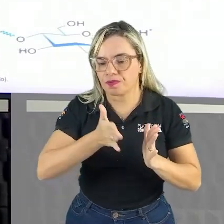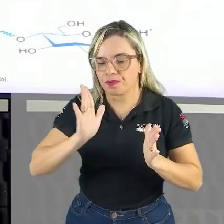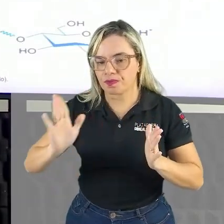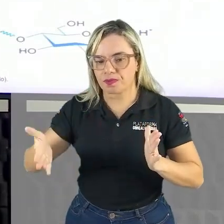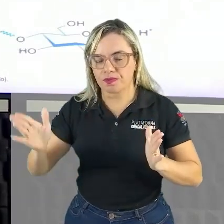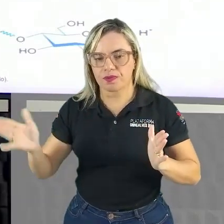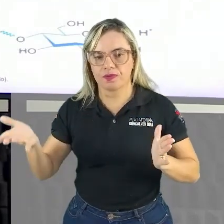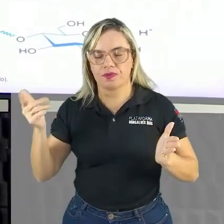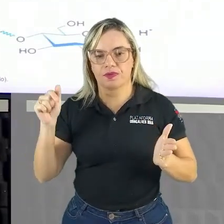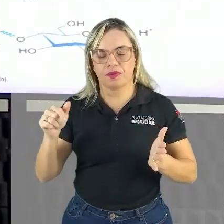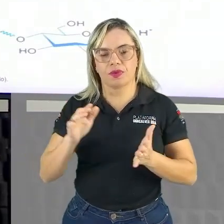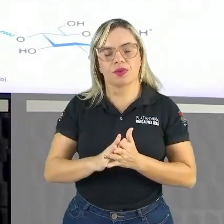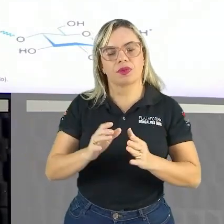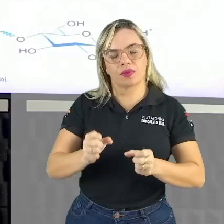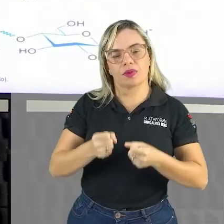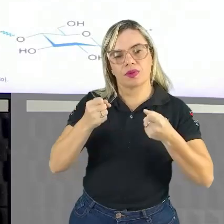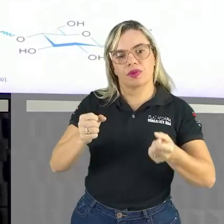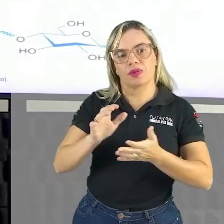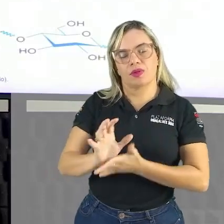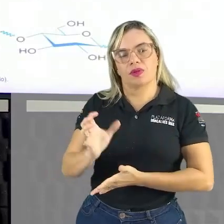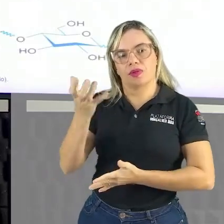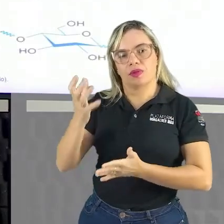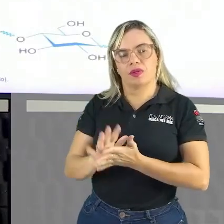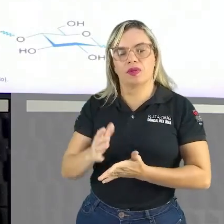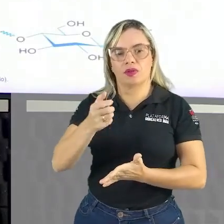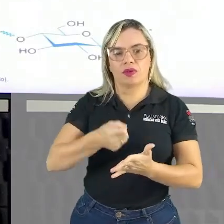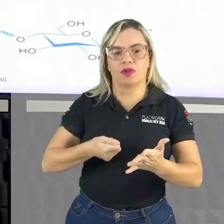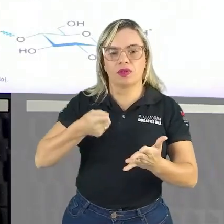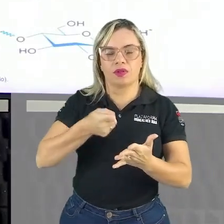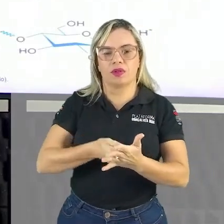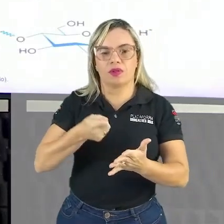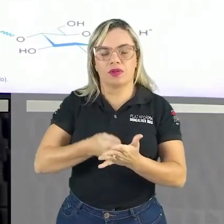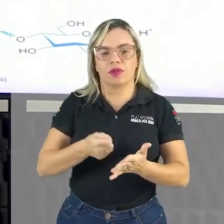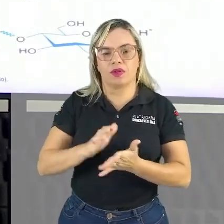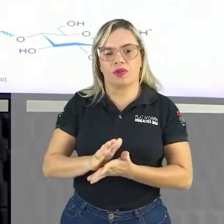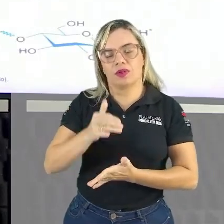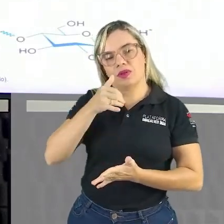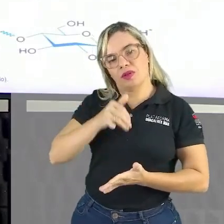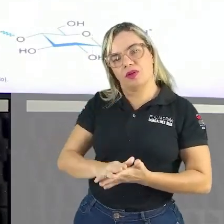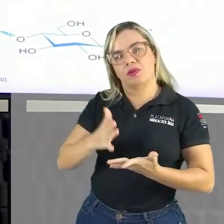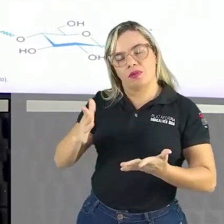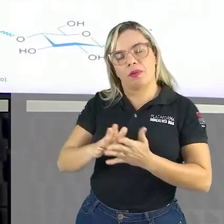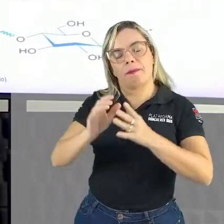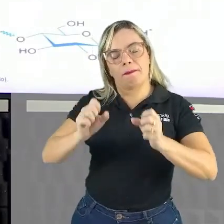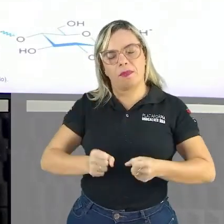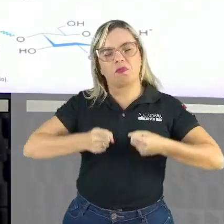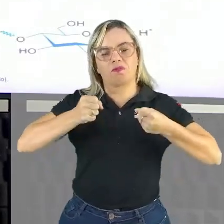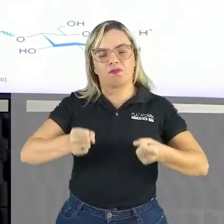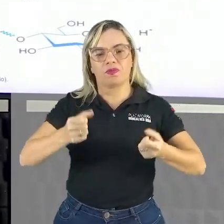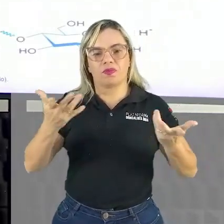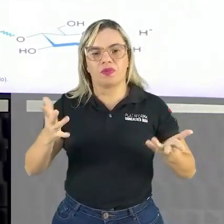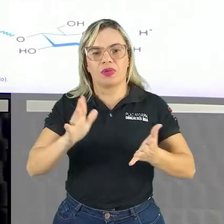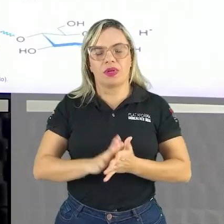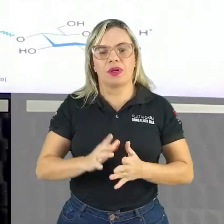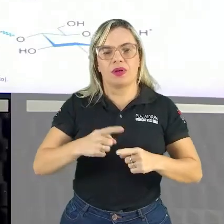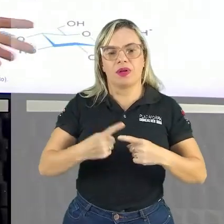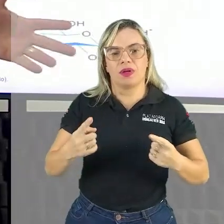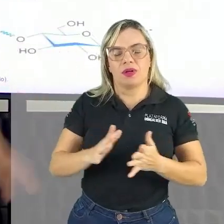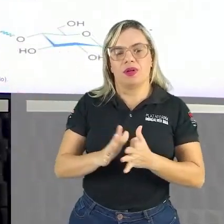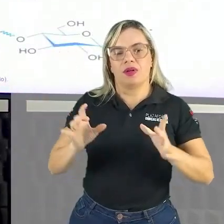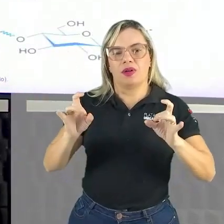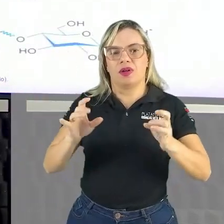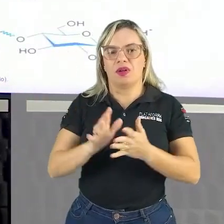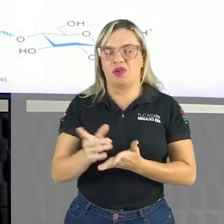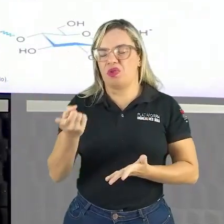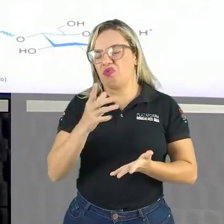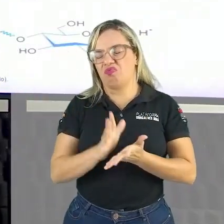Energeticamente é favorável. Esse dinheiro que ela está pagando, como se fosse energia, energeticamente é favorável. Mas tem um detalhe, eu não quero